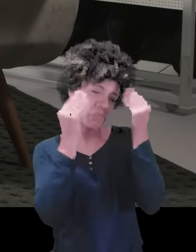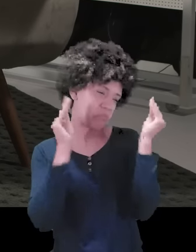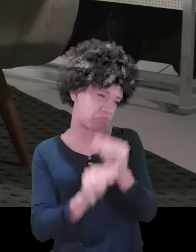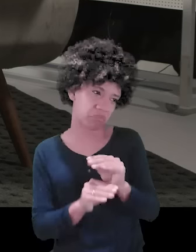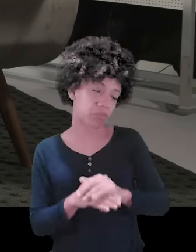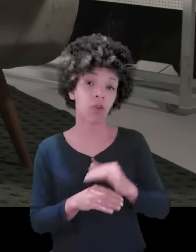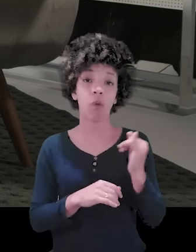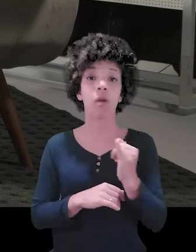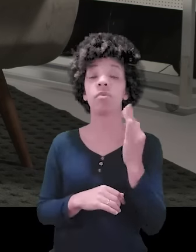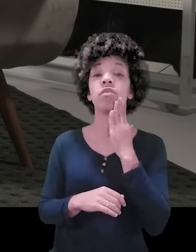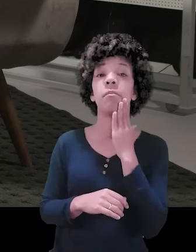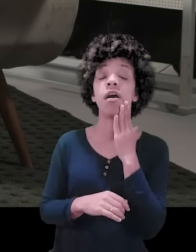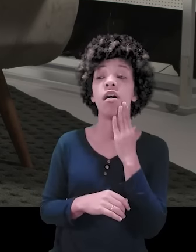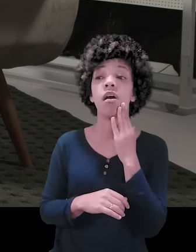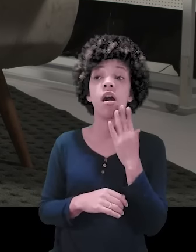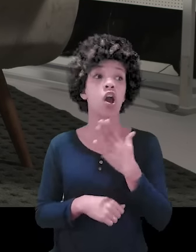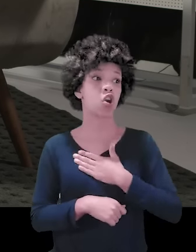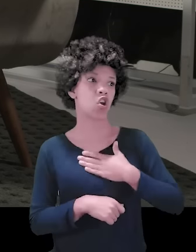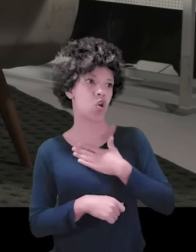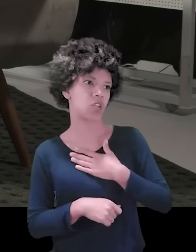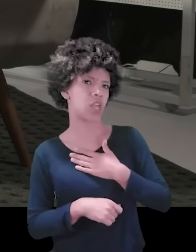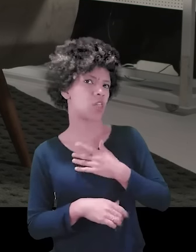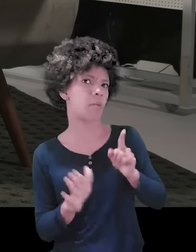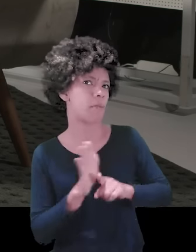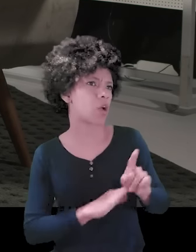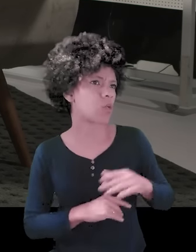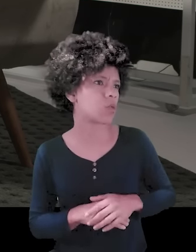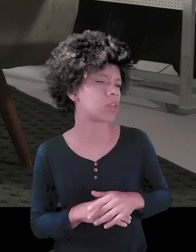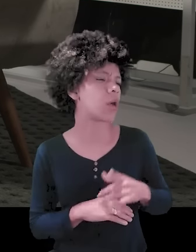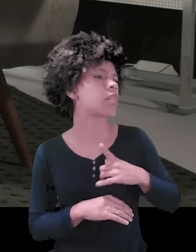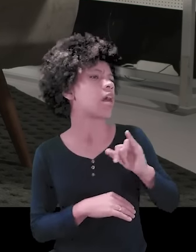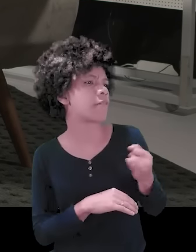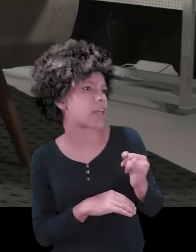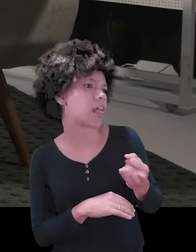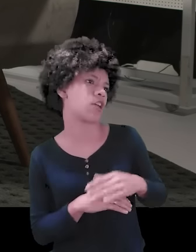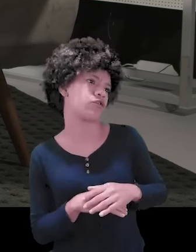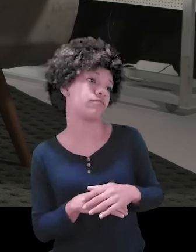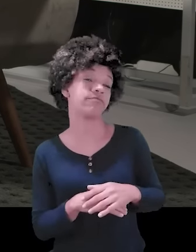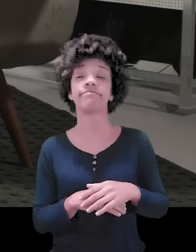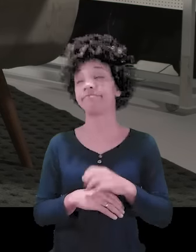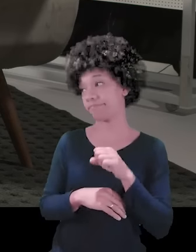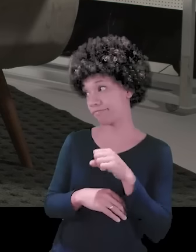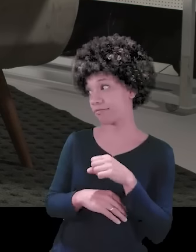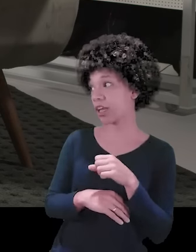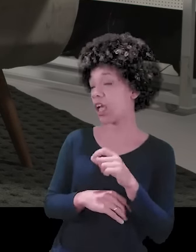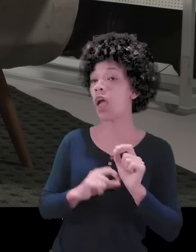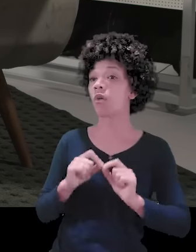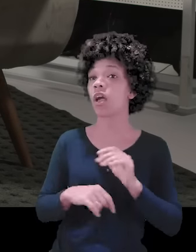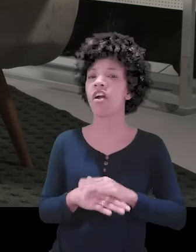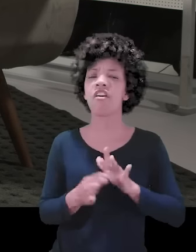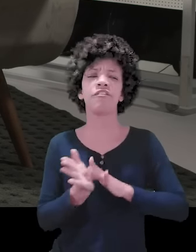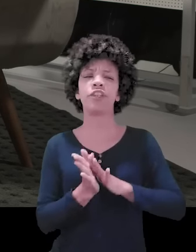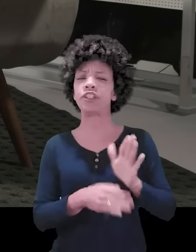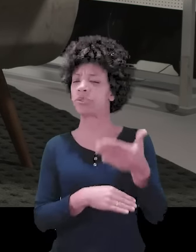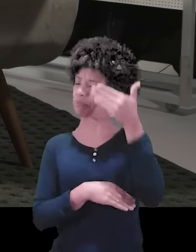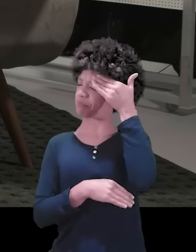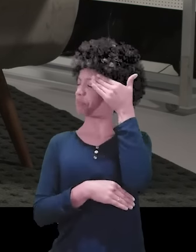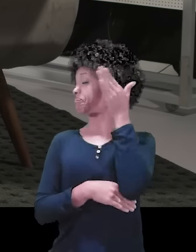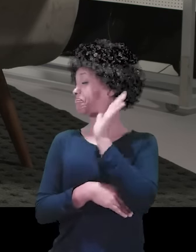ele quer saber não gosto muito não quer não se pergunta quando ganha vantagem é isso Você está nem aí